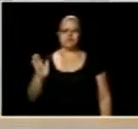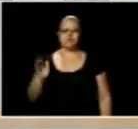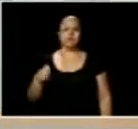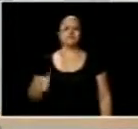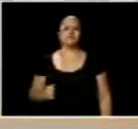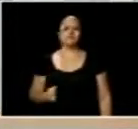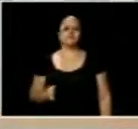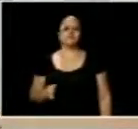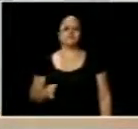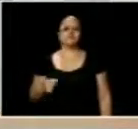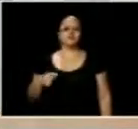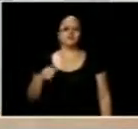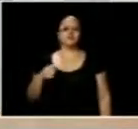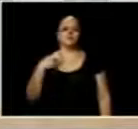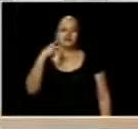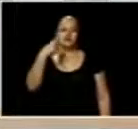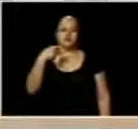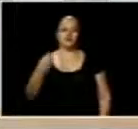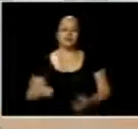criação